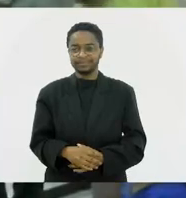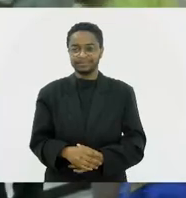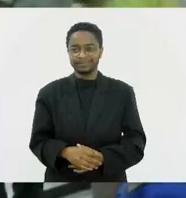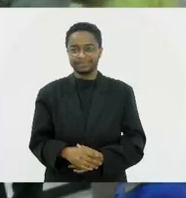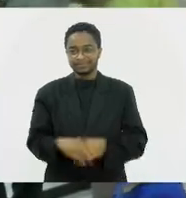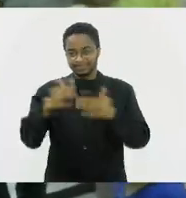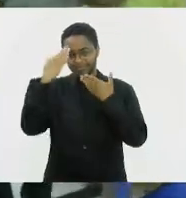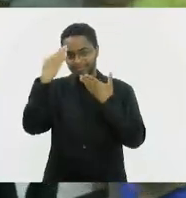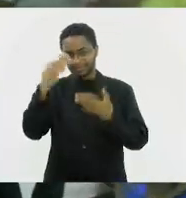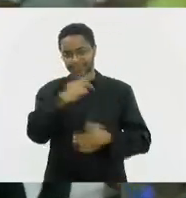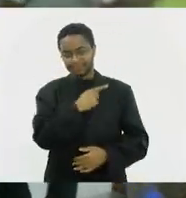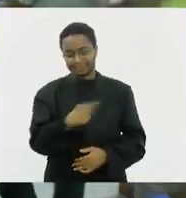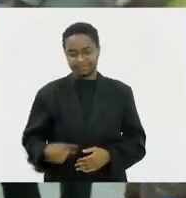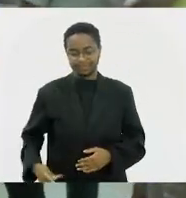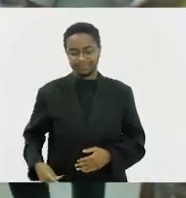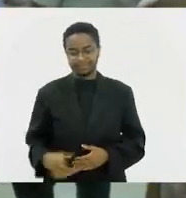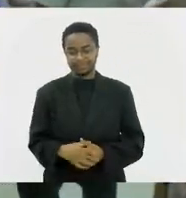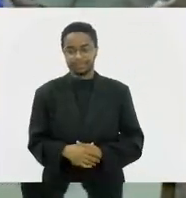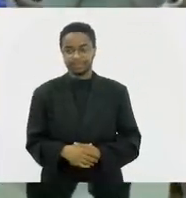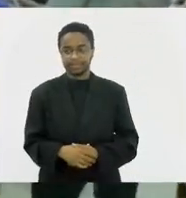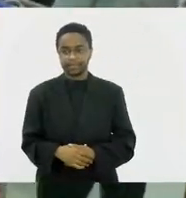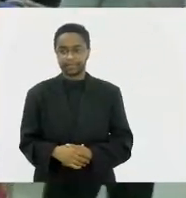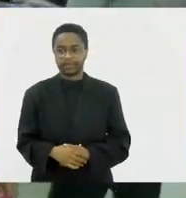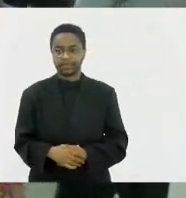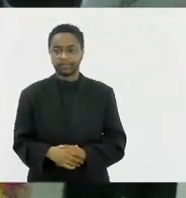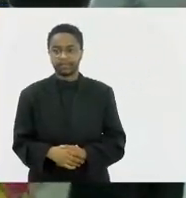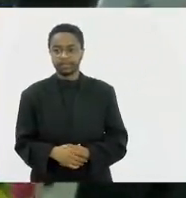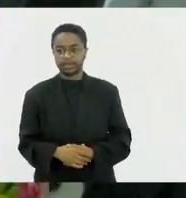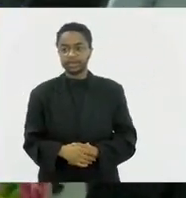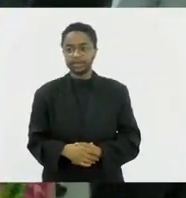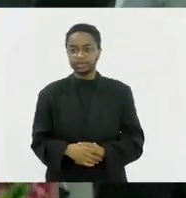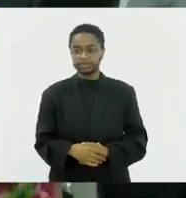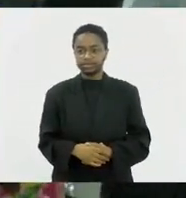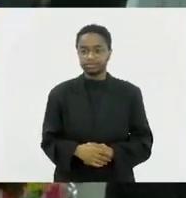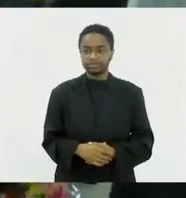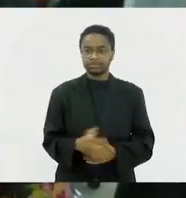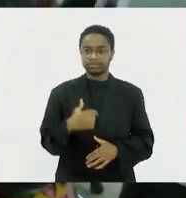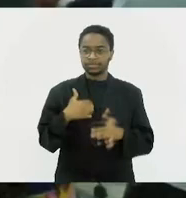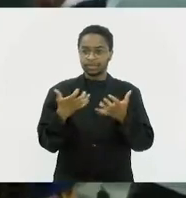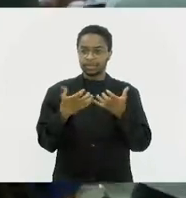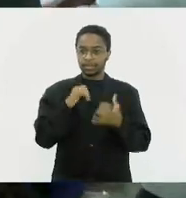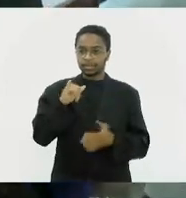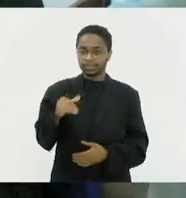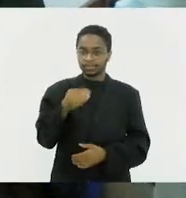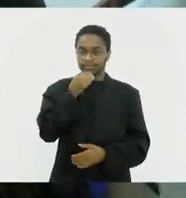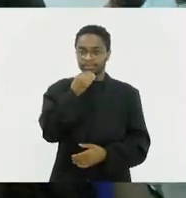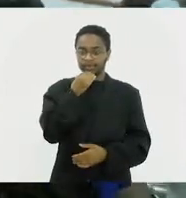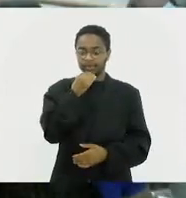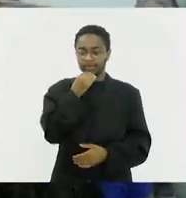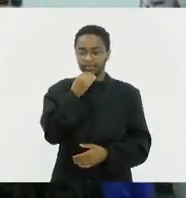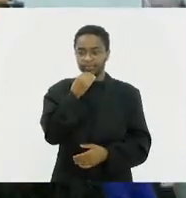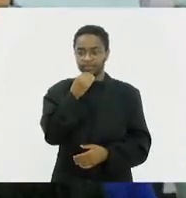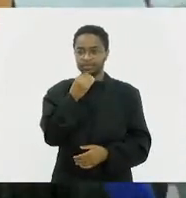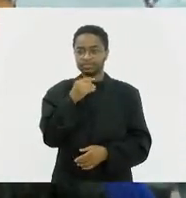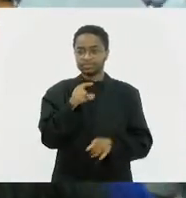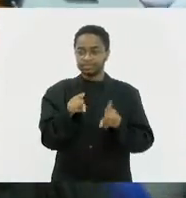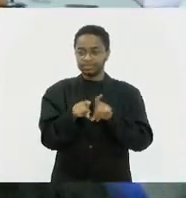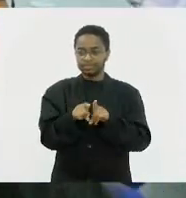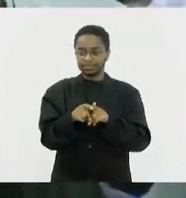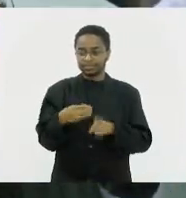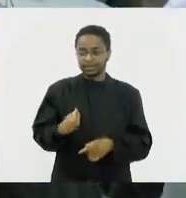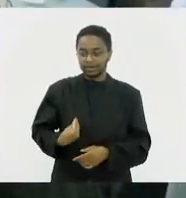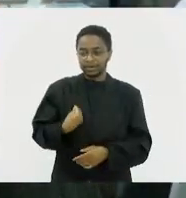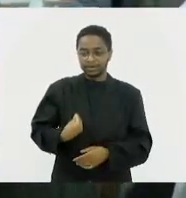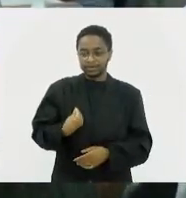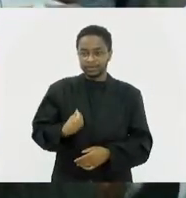Obrigado, presidente. Eu queria também aproveitar e agradecer a presença e registrar do João Eudes,